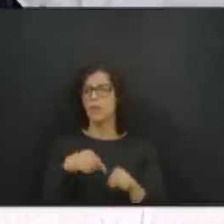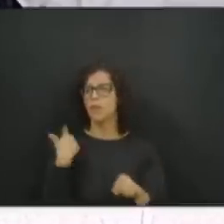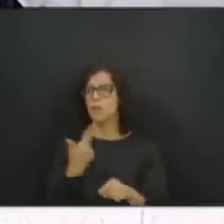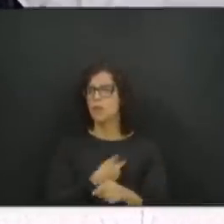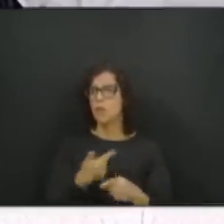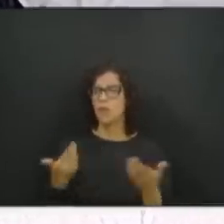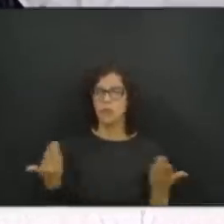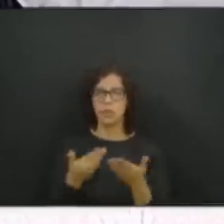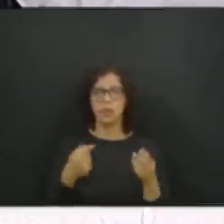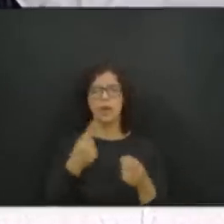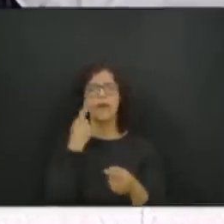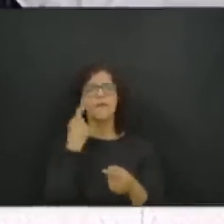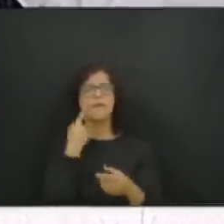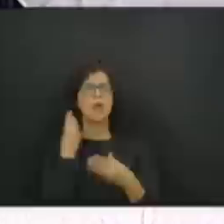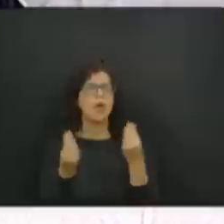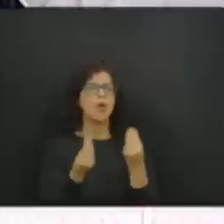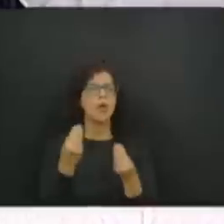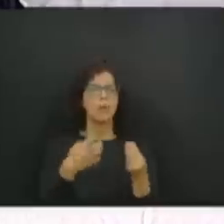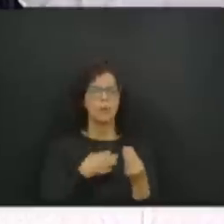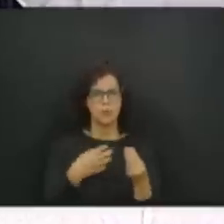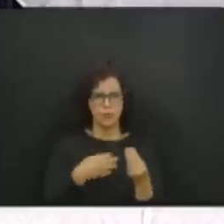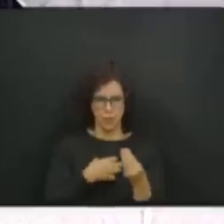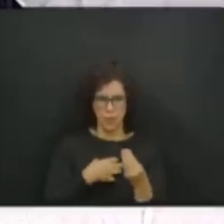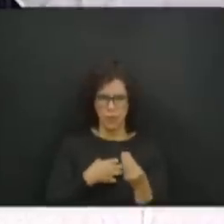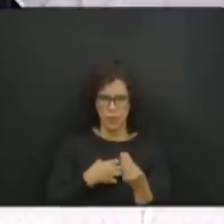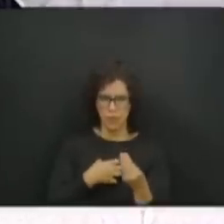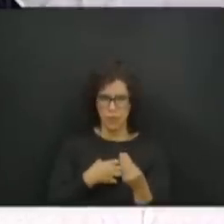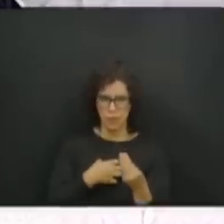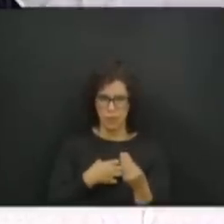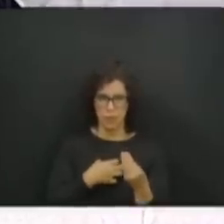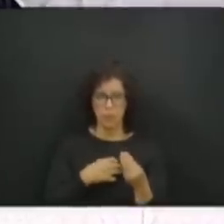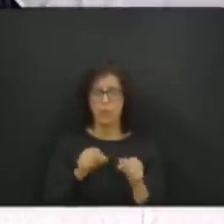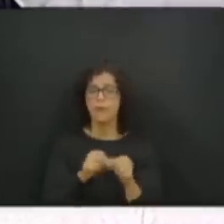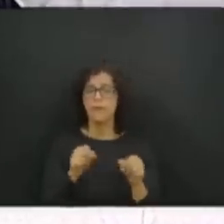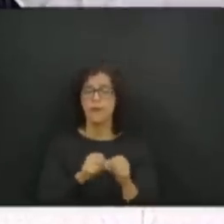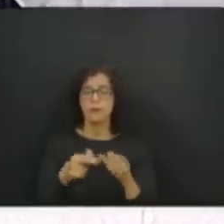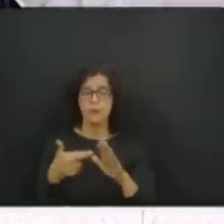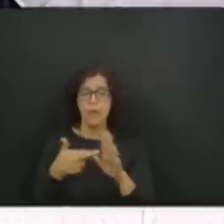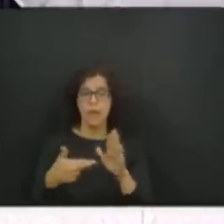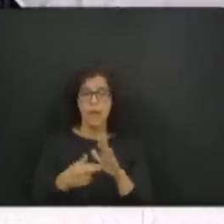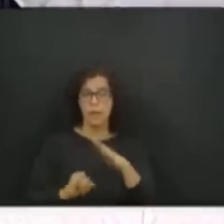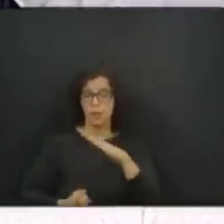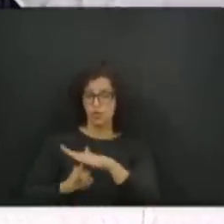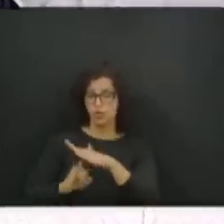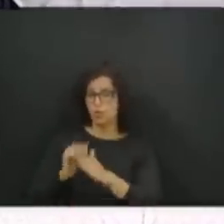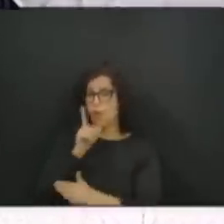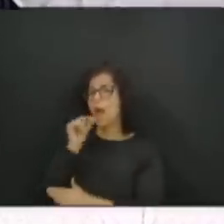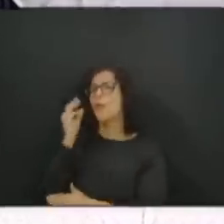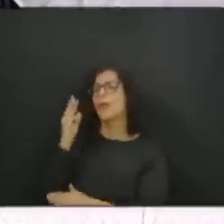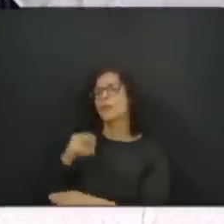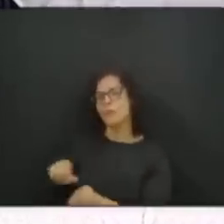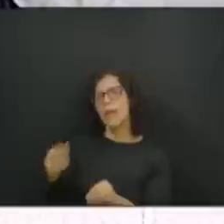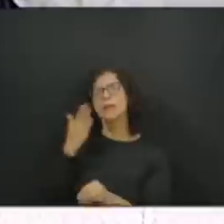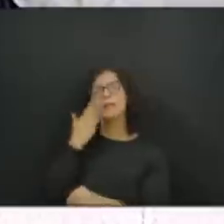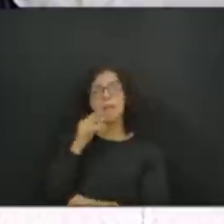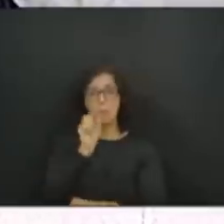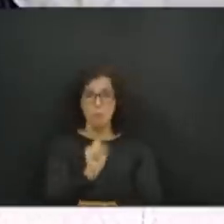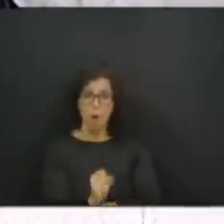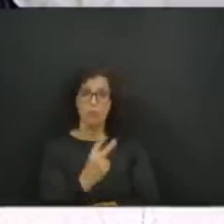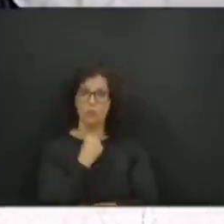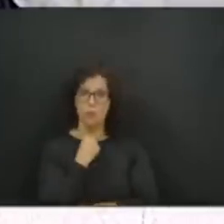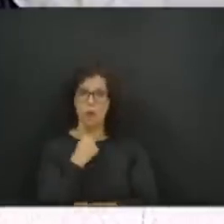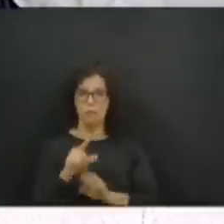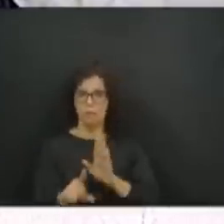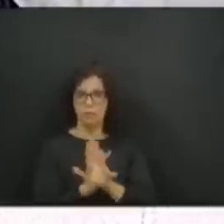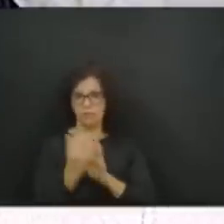Restinga então a observância disso é só um pelos órgãos competence para fazer o licenciamento então o